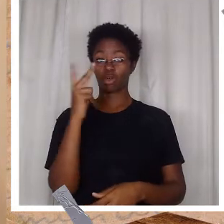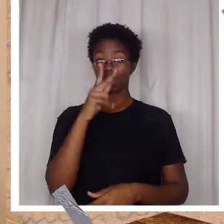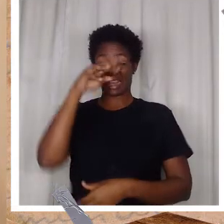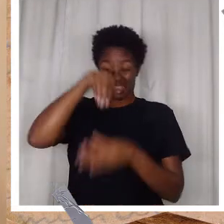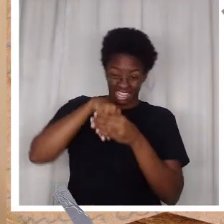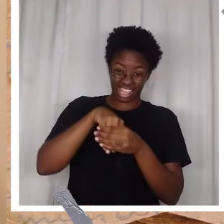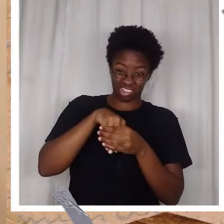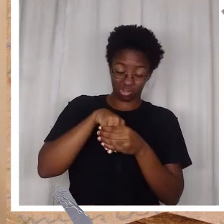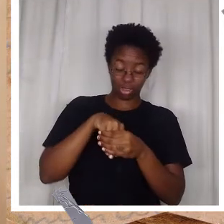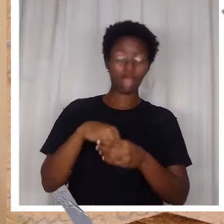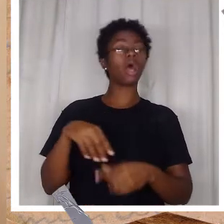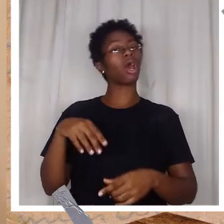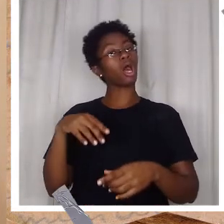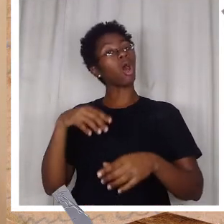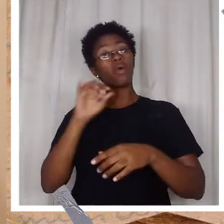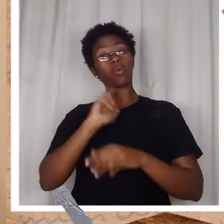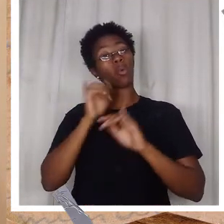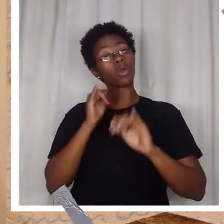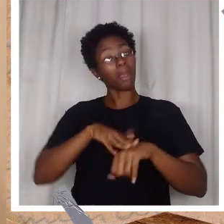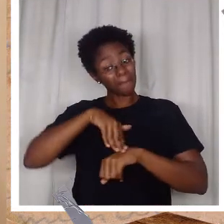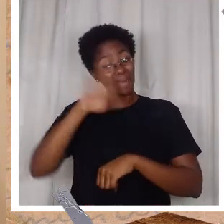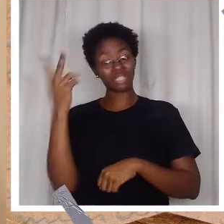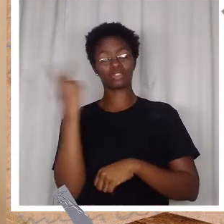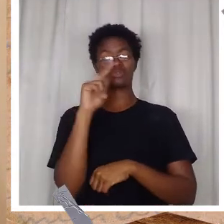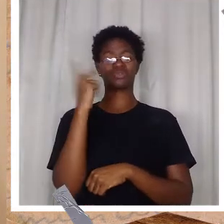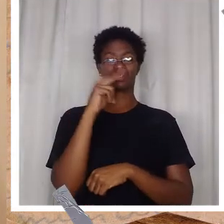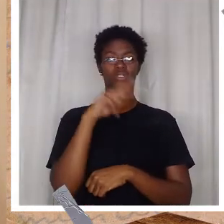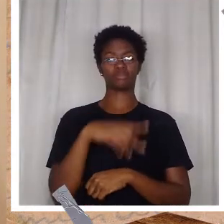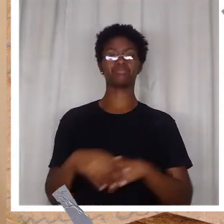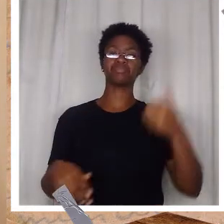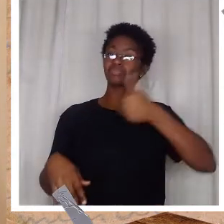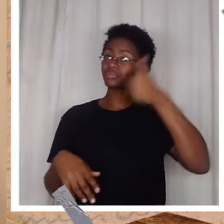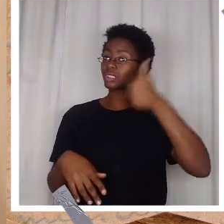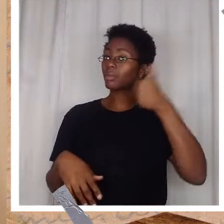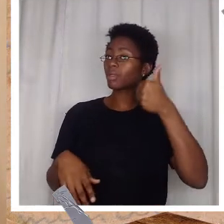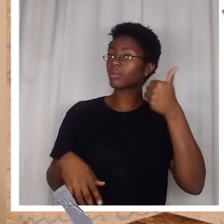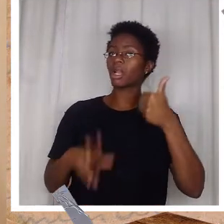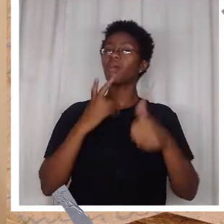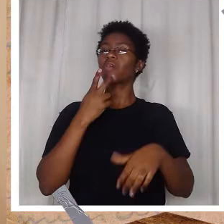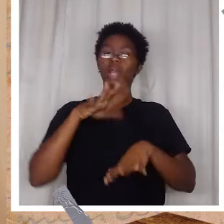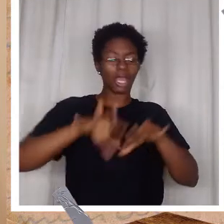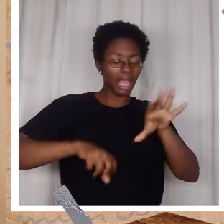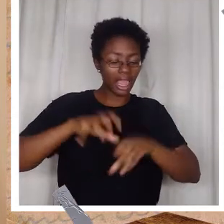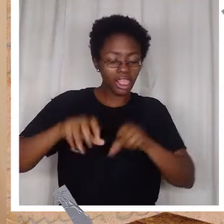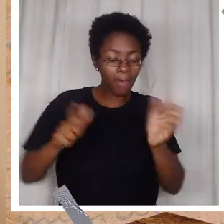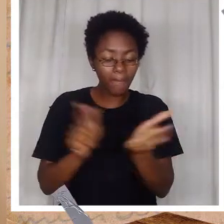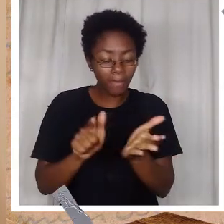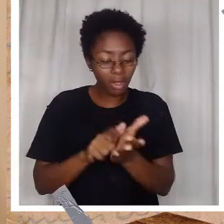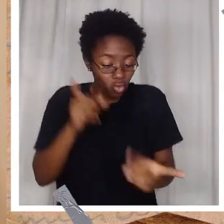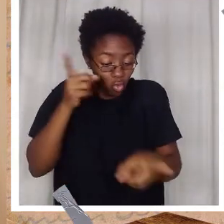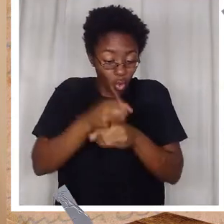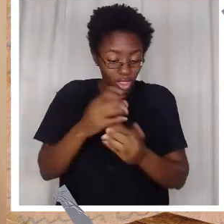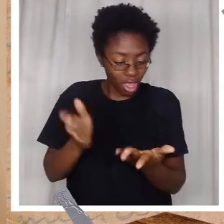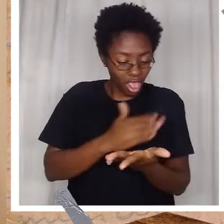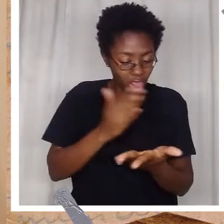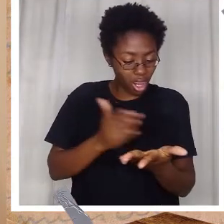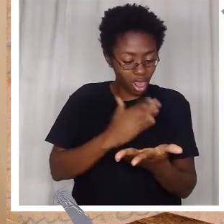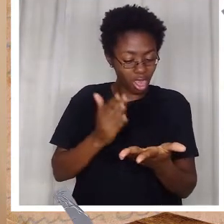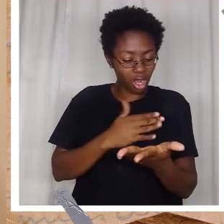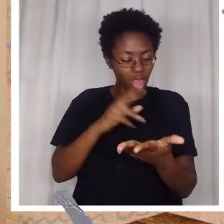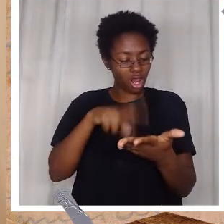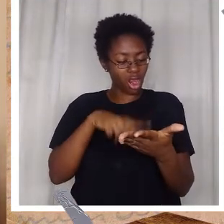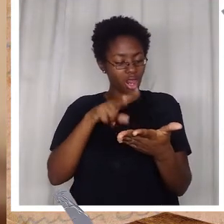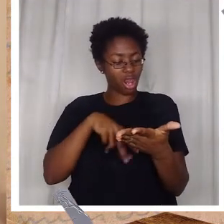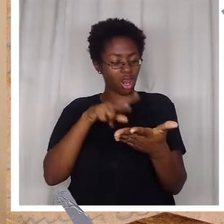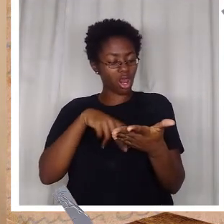também. Então, teve a primeira versão, que eu fazia um catador de papel que encontrava o livro, e à medida que ia lendo, ele ia